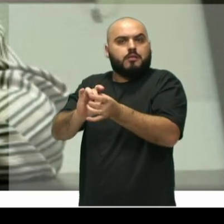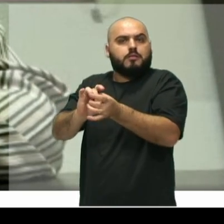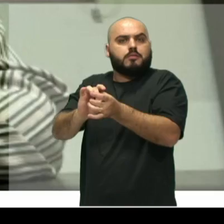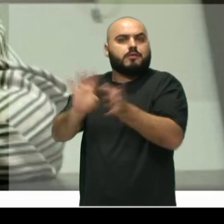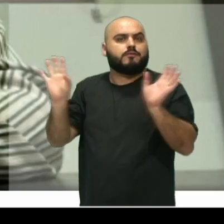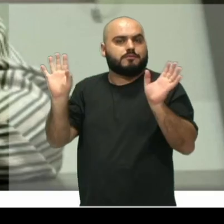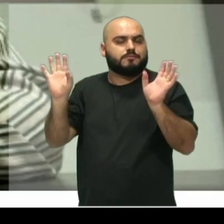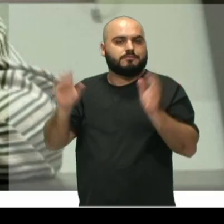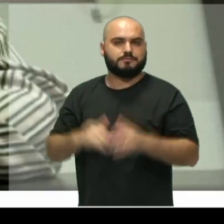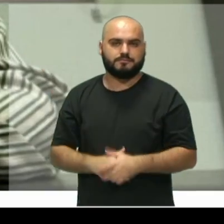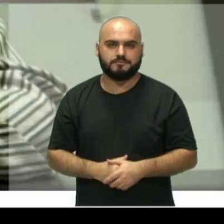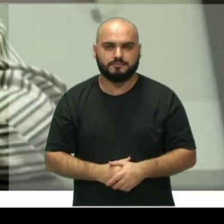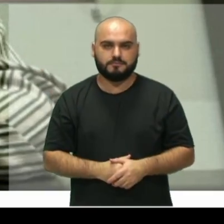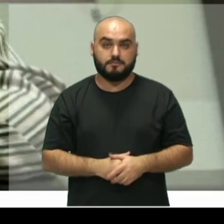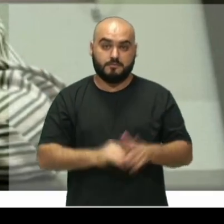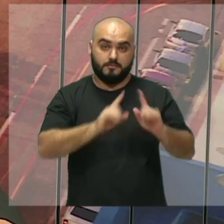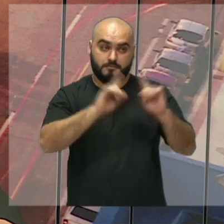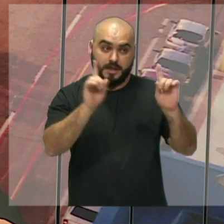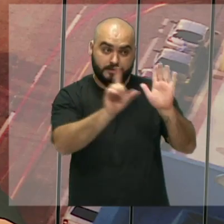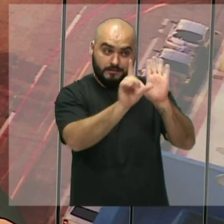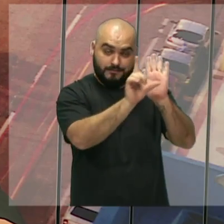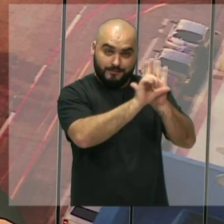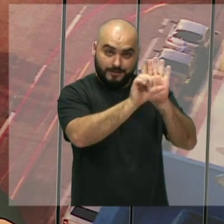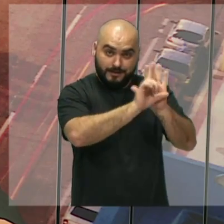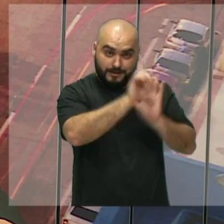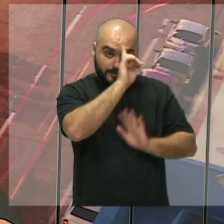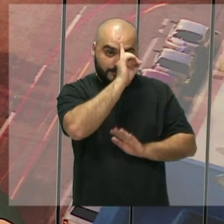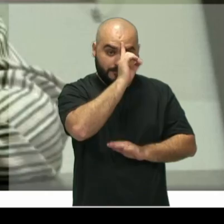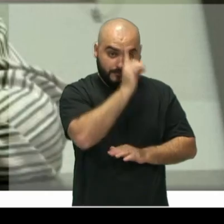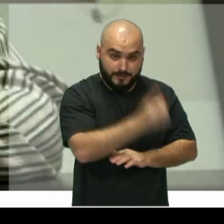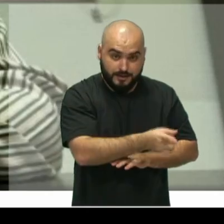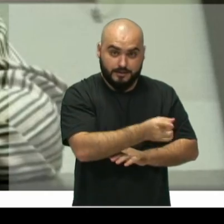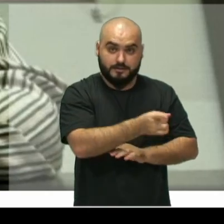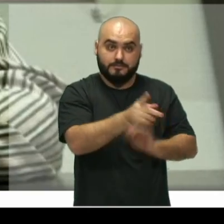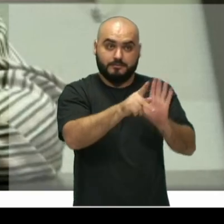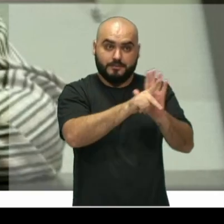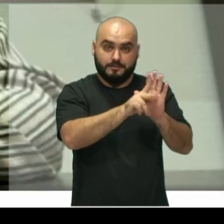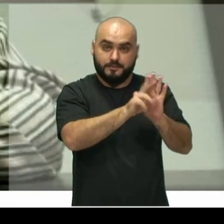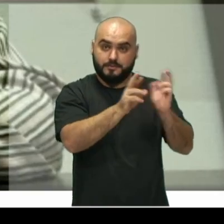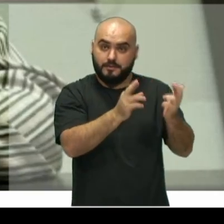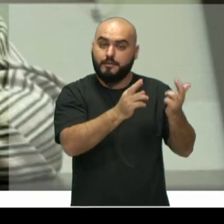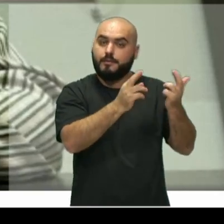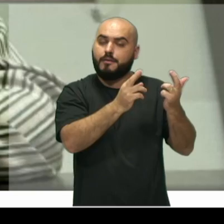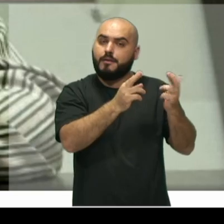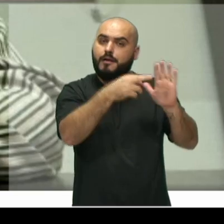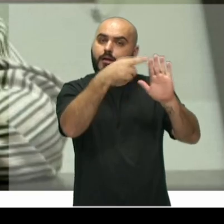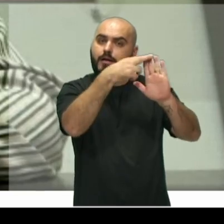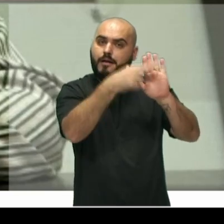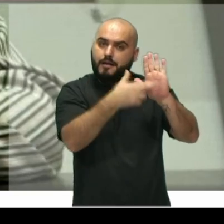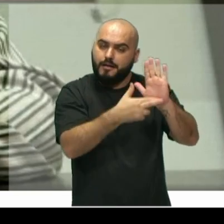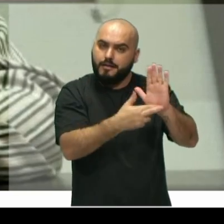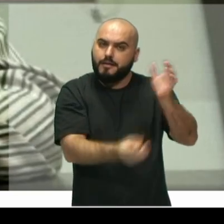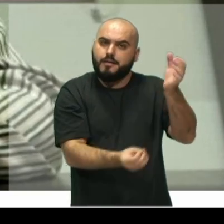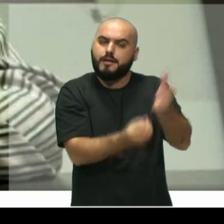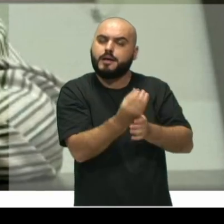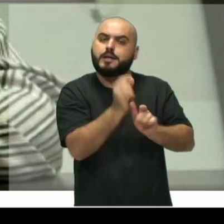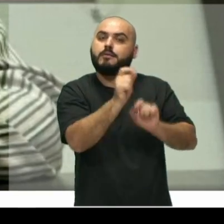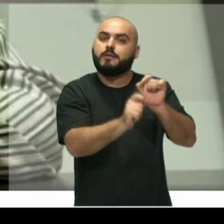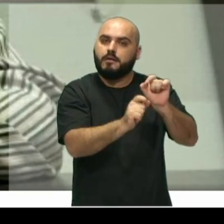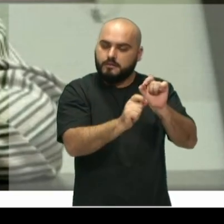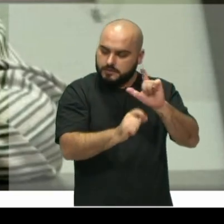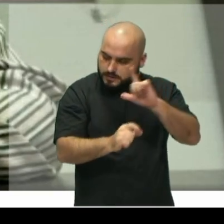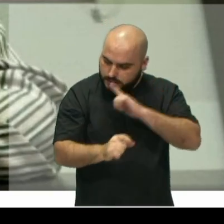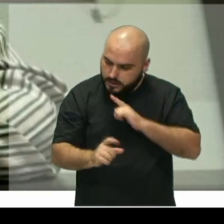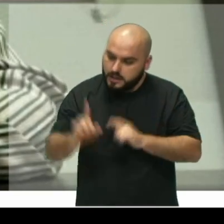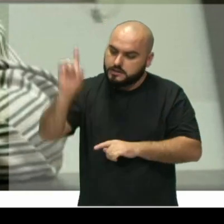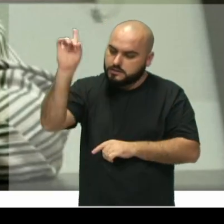ter auxílio, mas a legislação que estabelece as regras diz que nós temos o direito de se